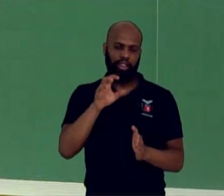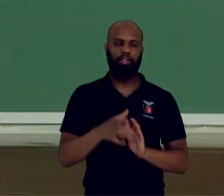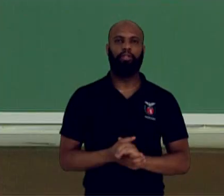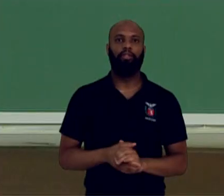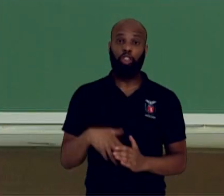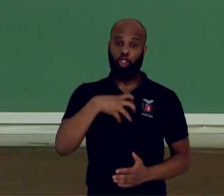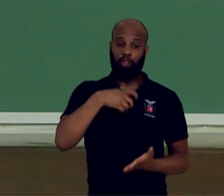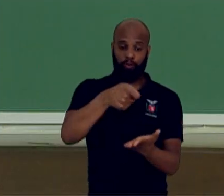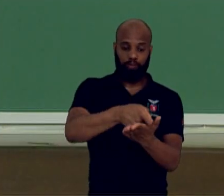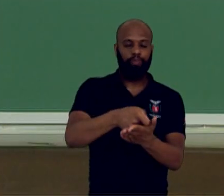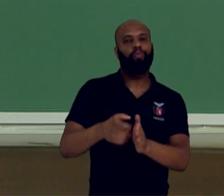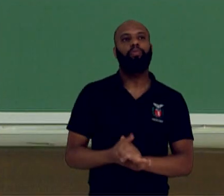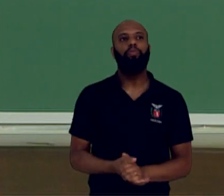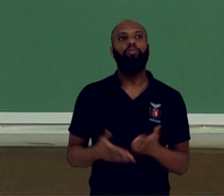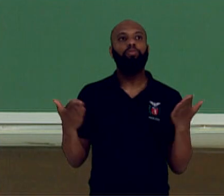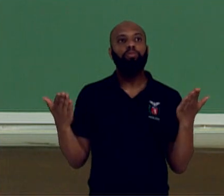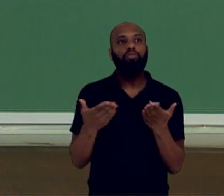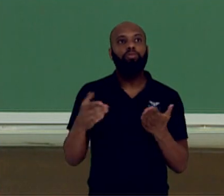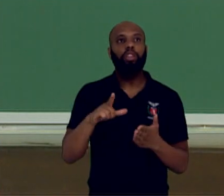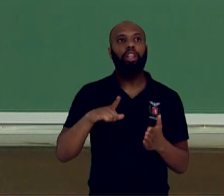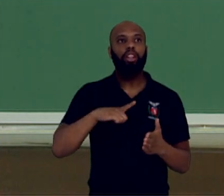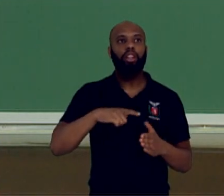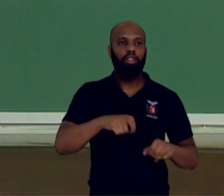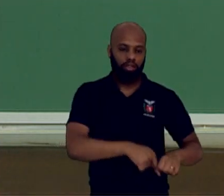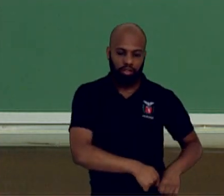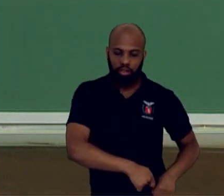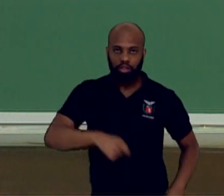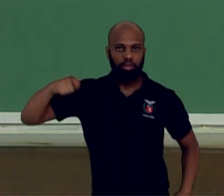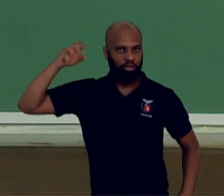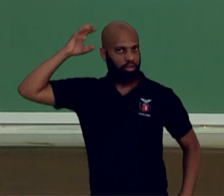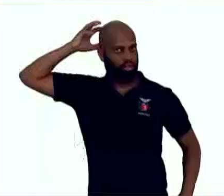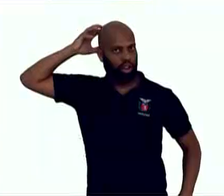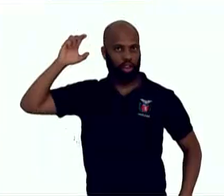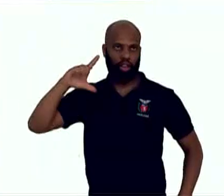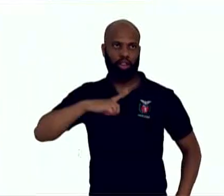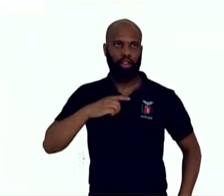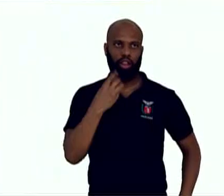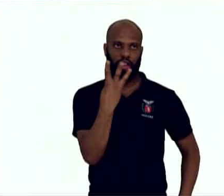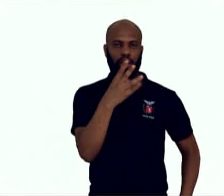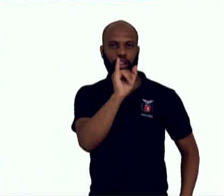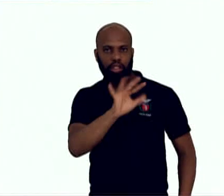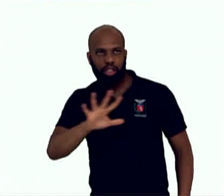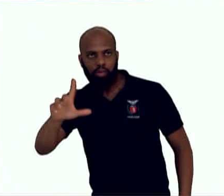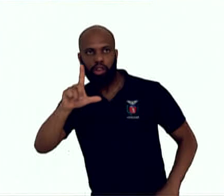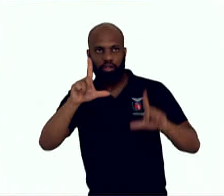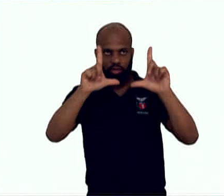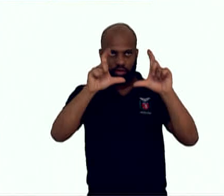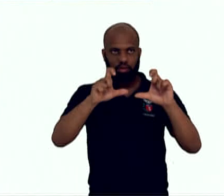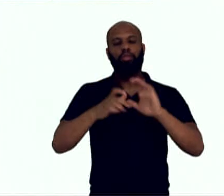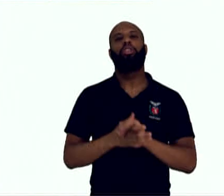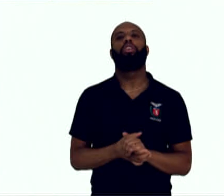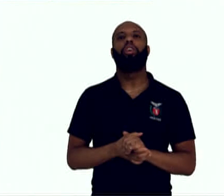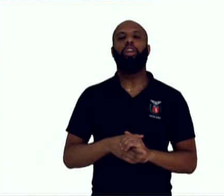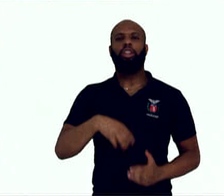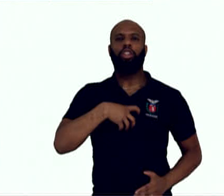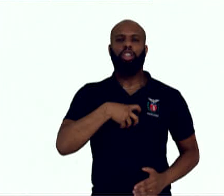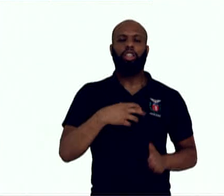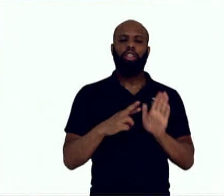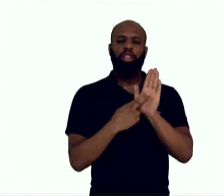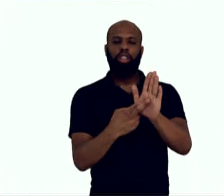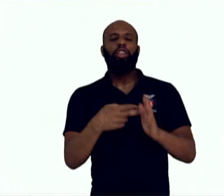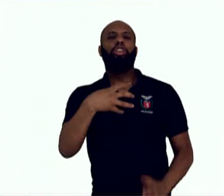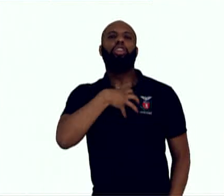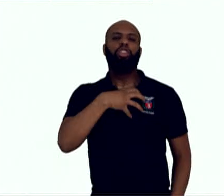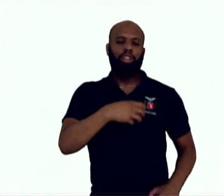pagamento. Agora entra nossos samurais aqui. 3 imagens, uma fotografia, uma representação de